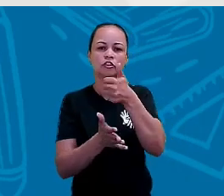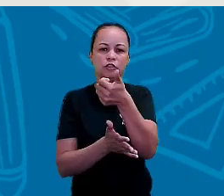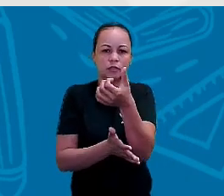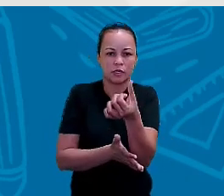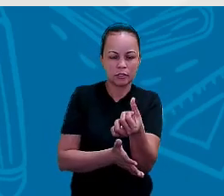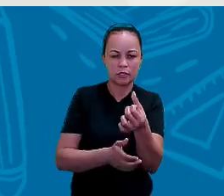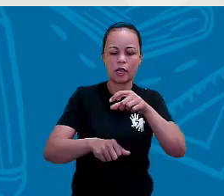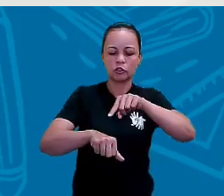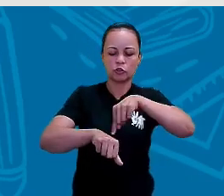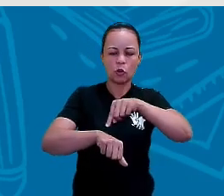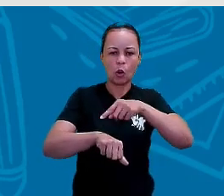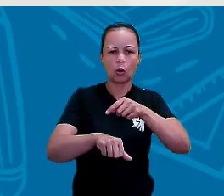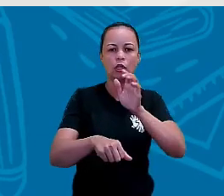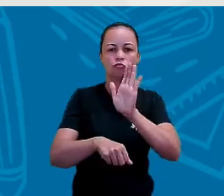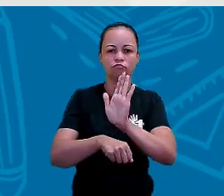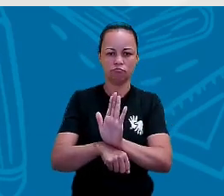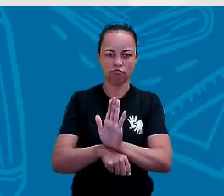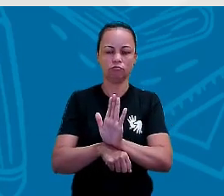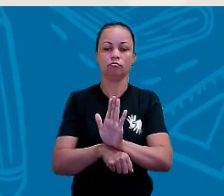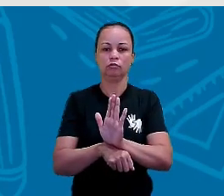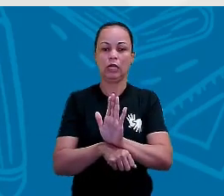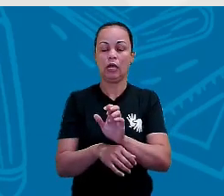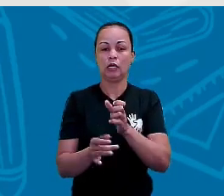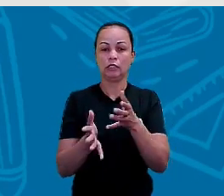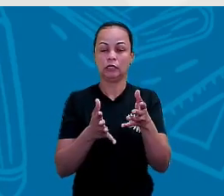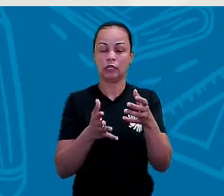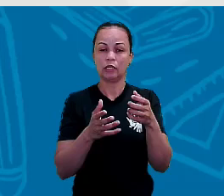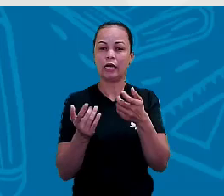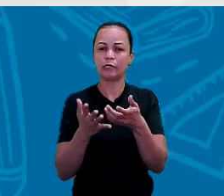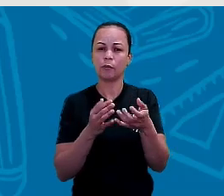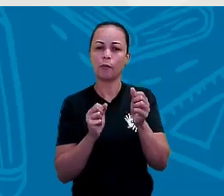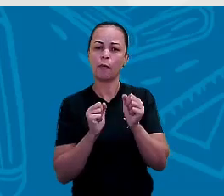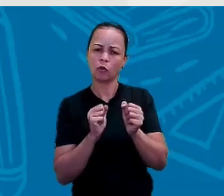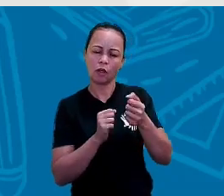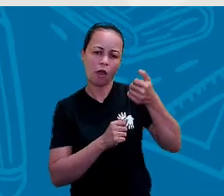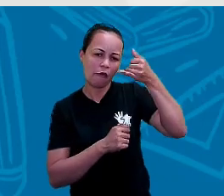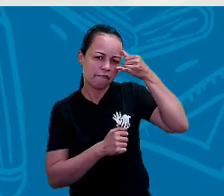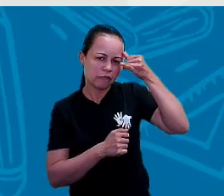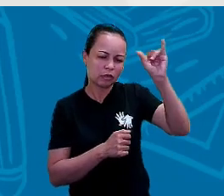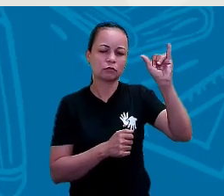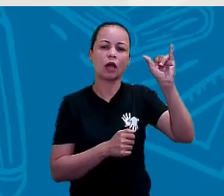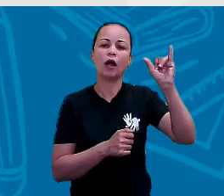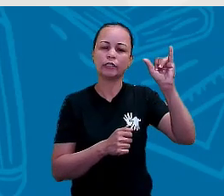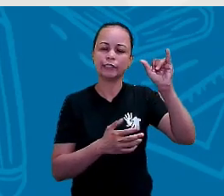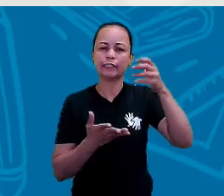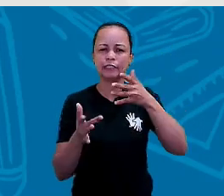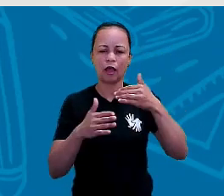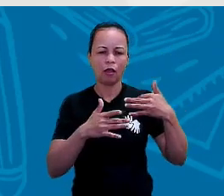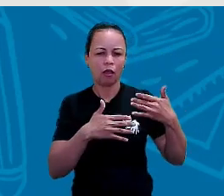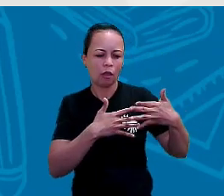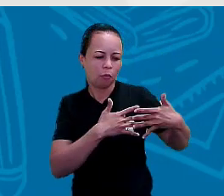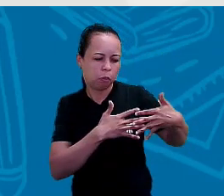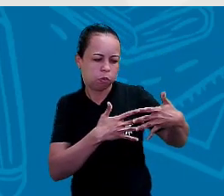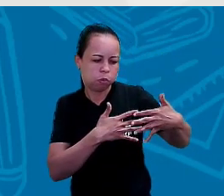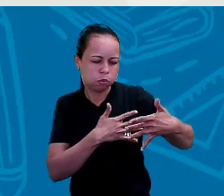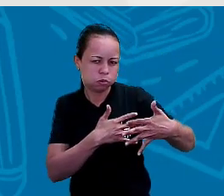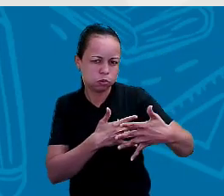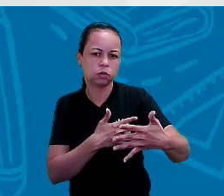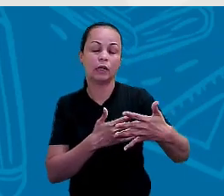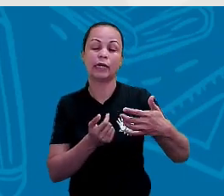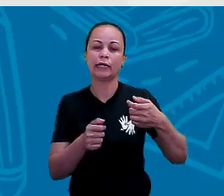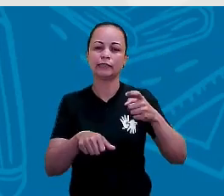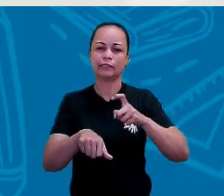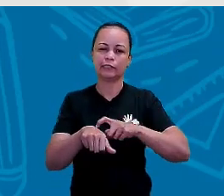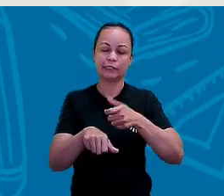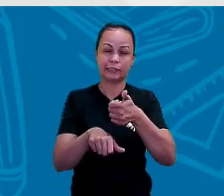se pudermos evitar, né, estarmos nos expondo ao sol de forma prolongada entre as 10